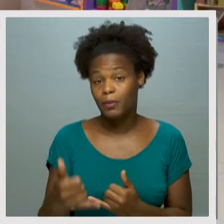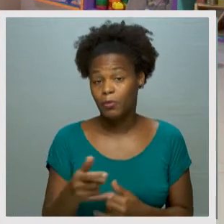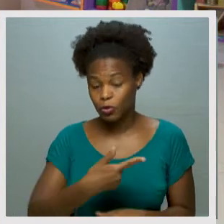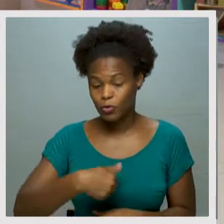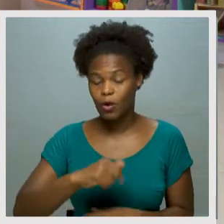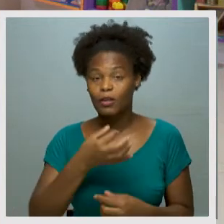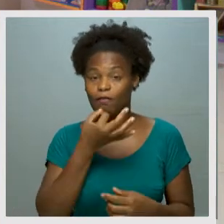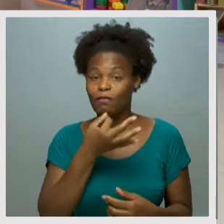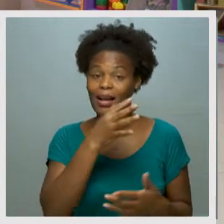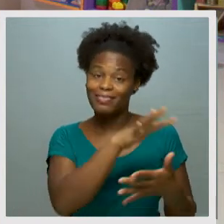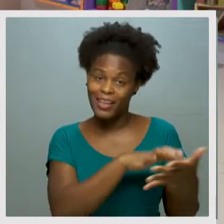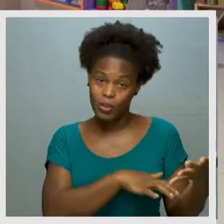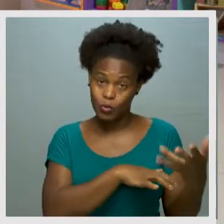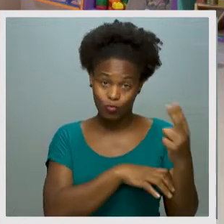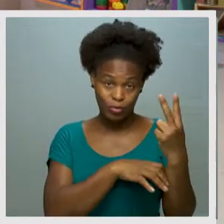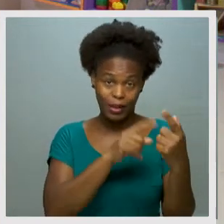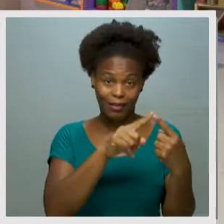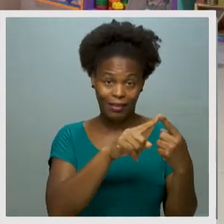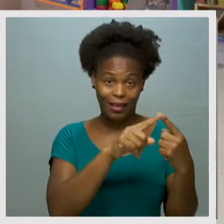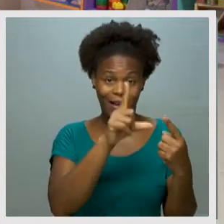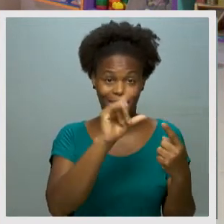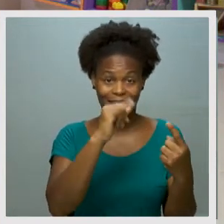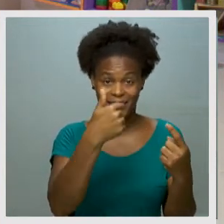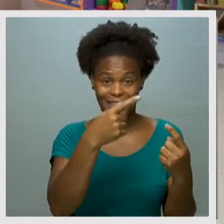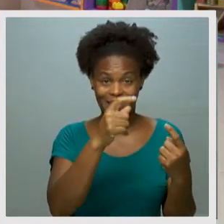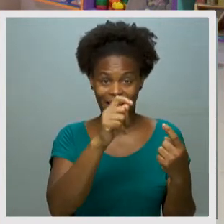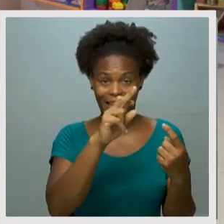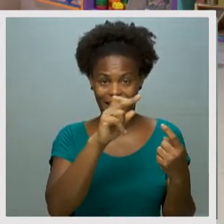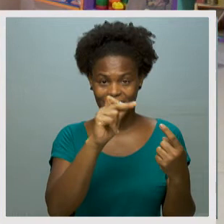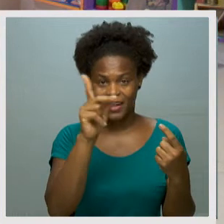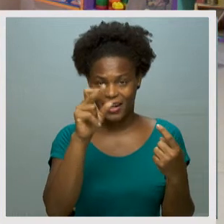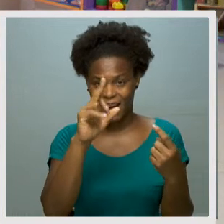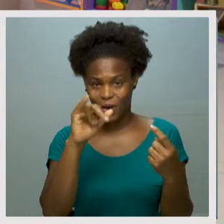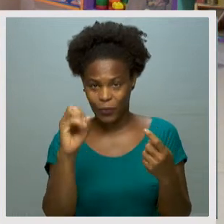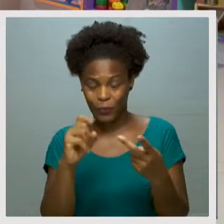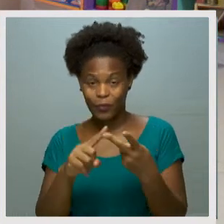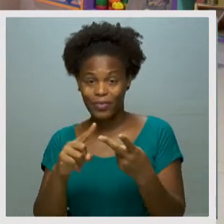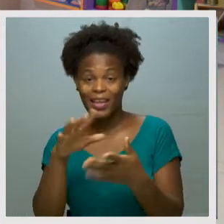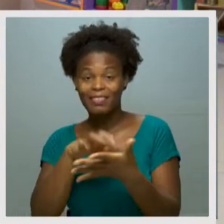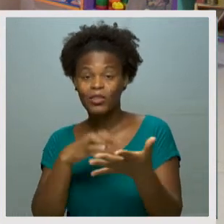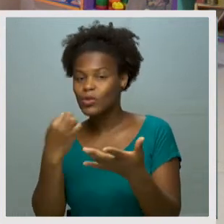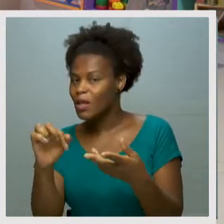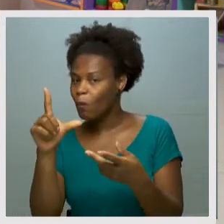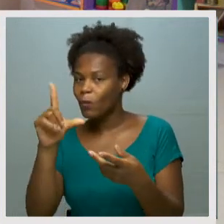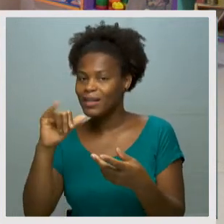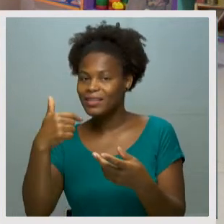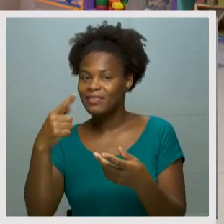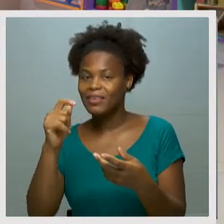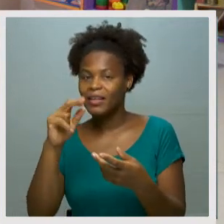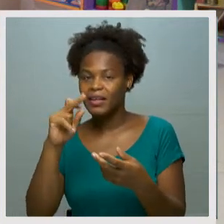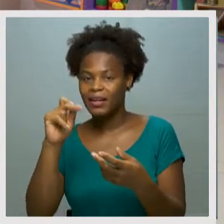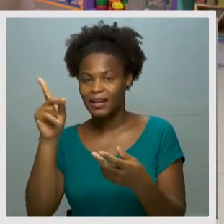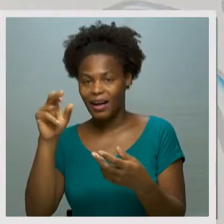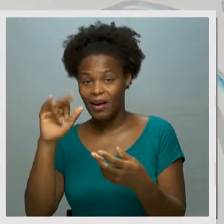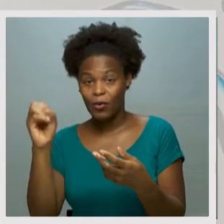Depois de falarmos de textos literários e de textos não literários, ver, perceber as suas